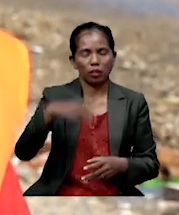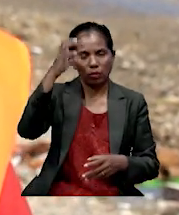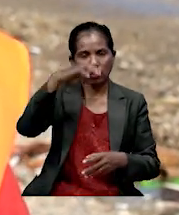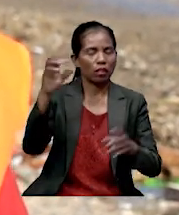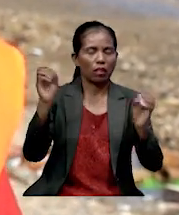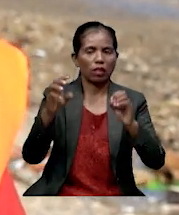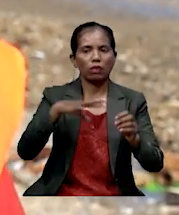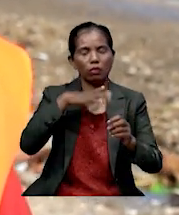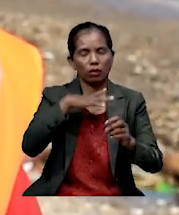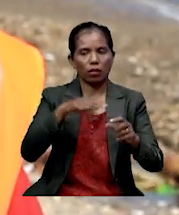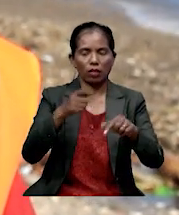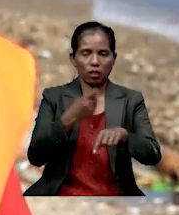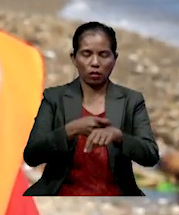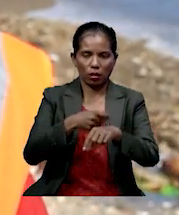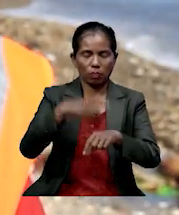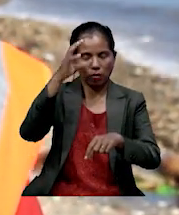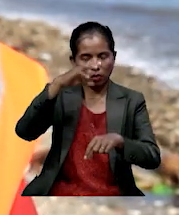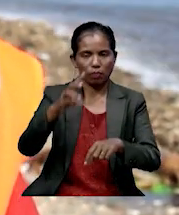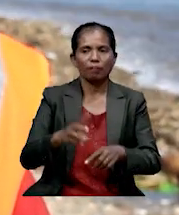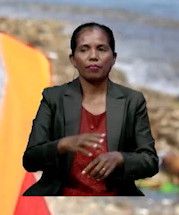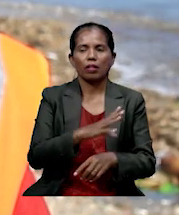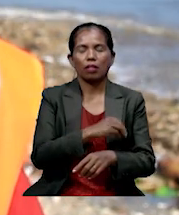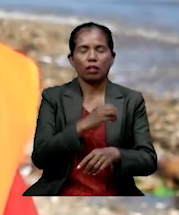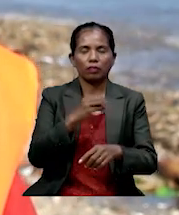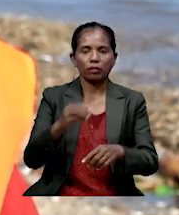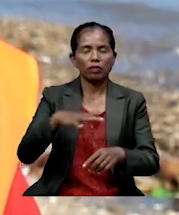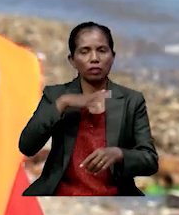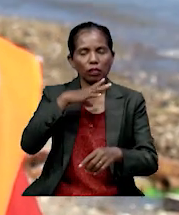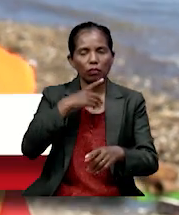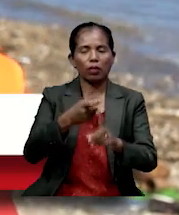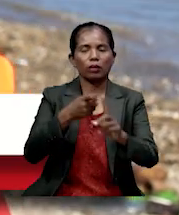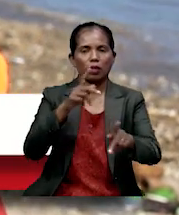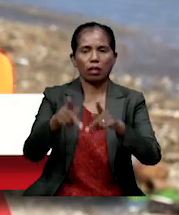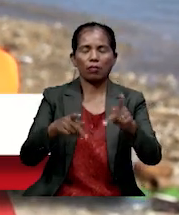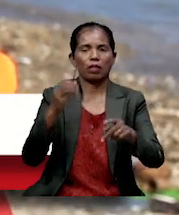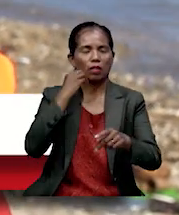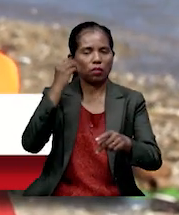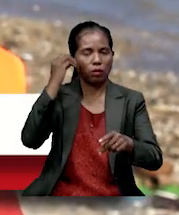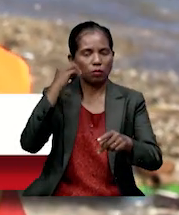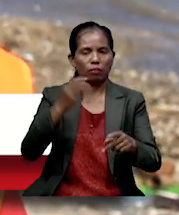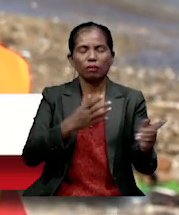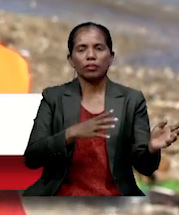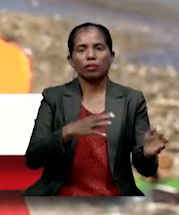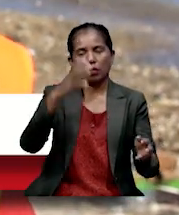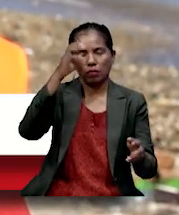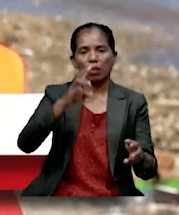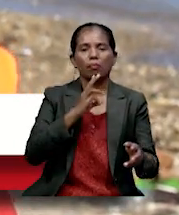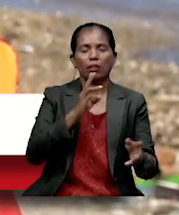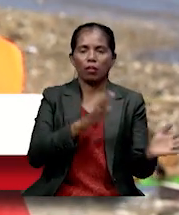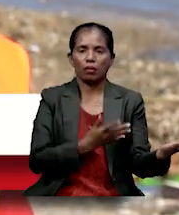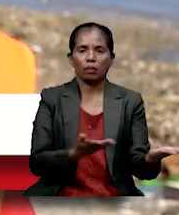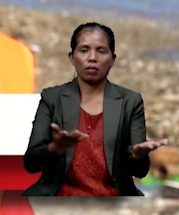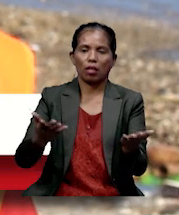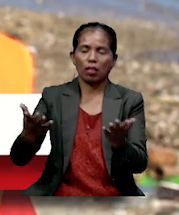sane. Quando tempo udan motatu anta fer nebe husi komendadi ni uman da valor da laruma valor só é o se vê